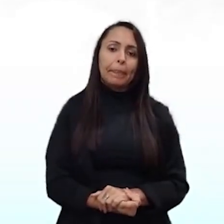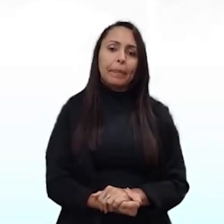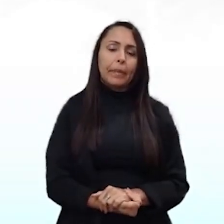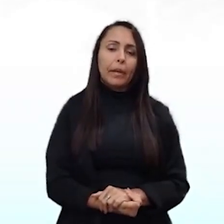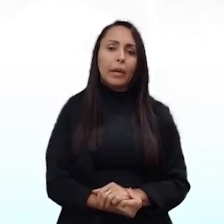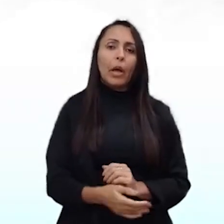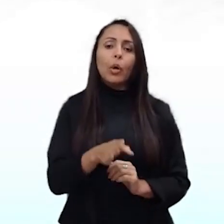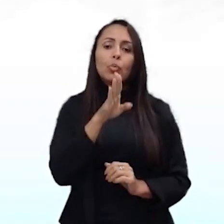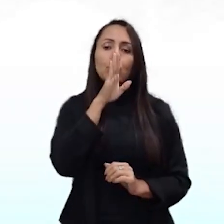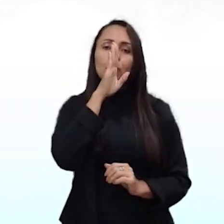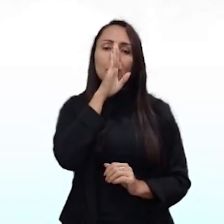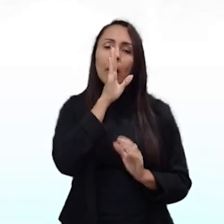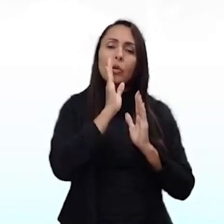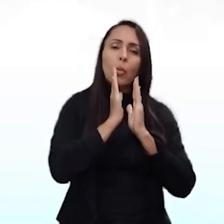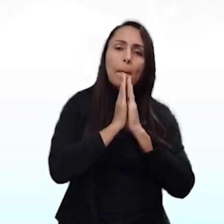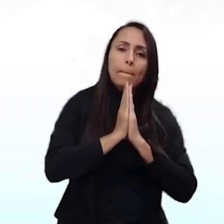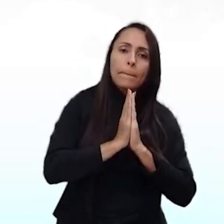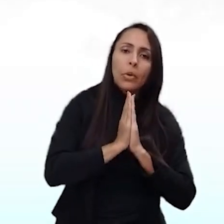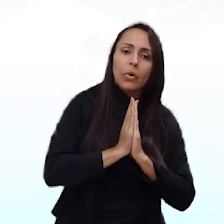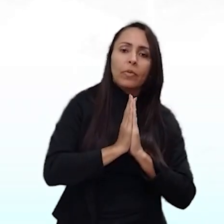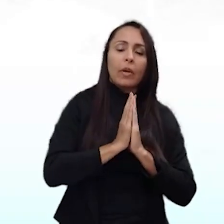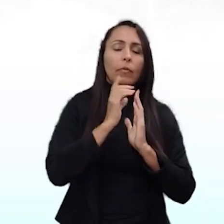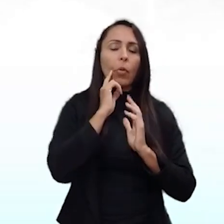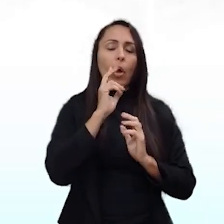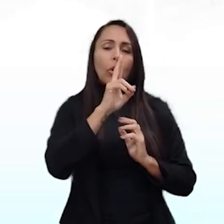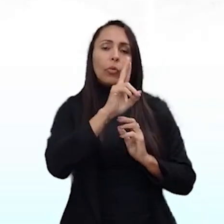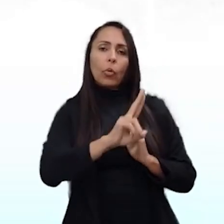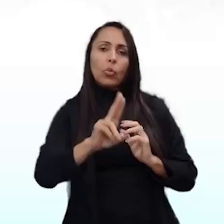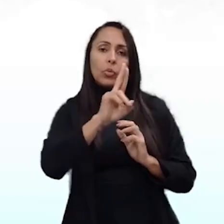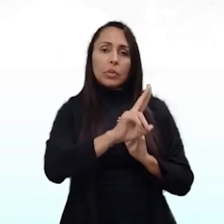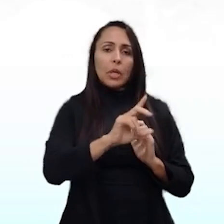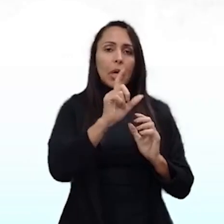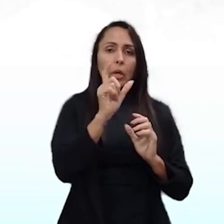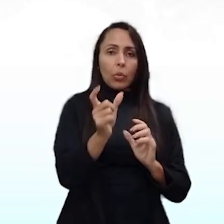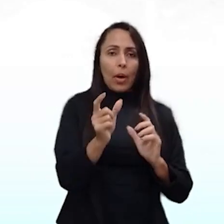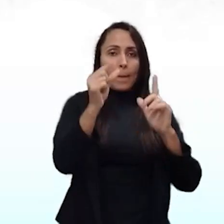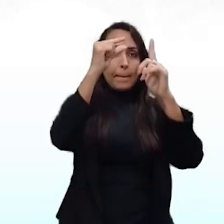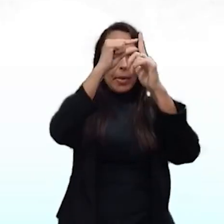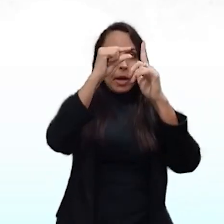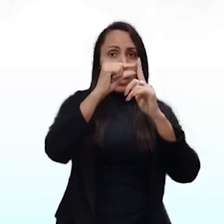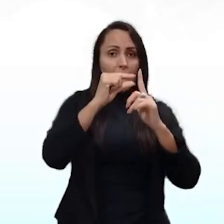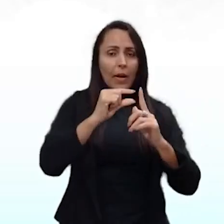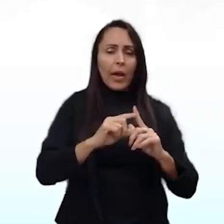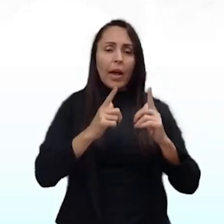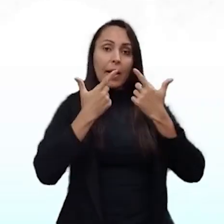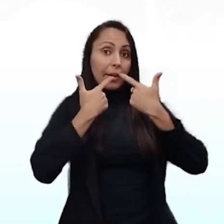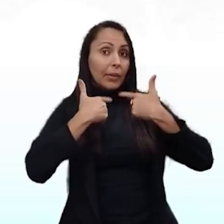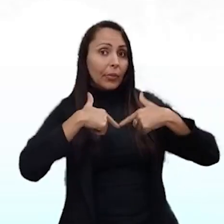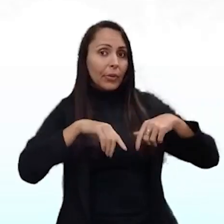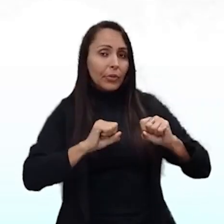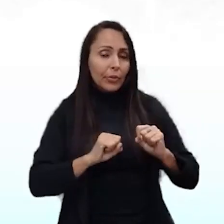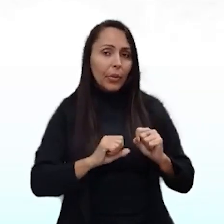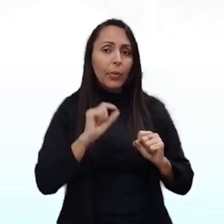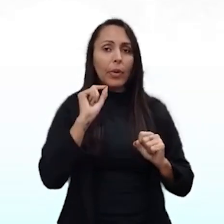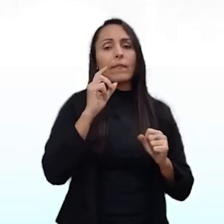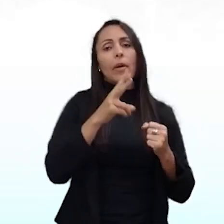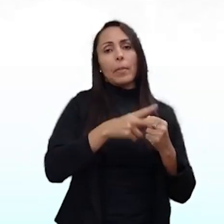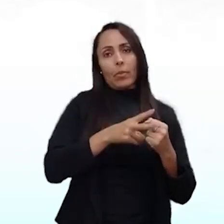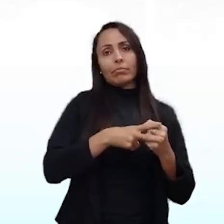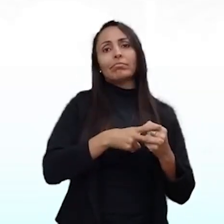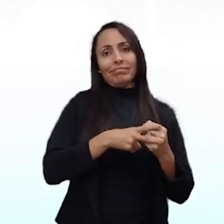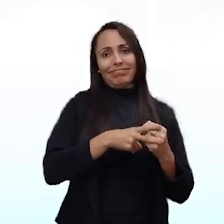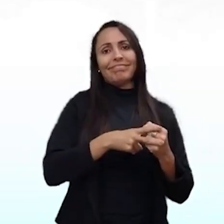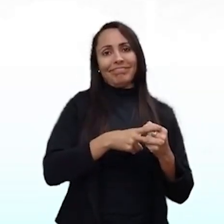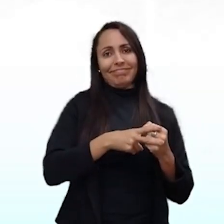Silêncio, por favor. A partir do momento que se utiliza a palavra, o código linguístico, linguagem o quê? Verbal.